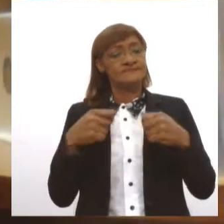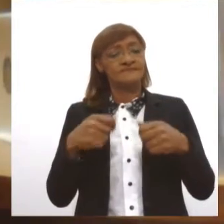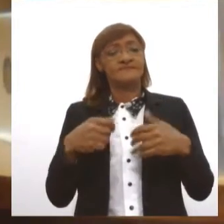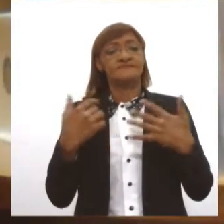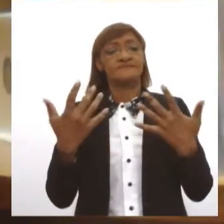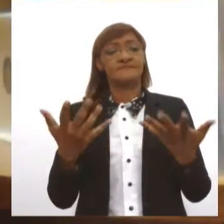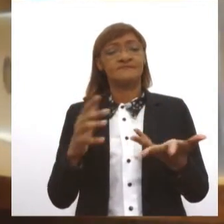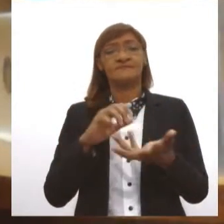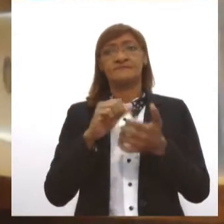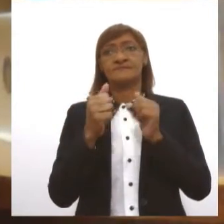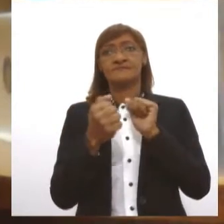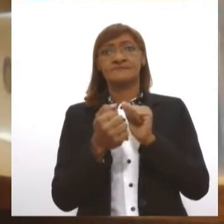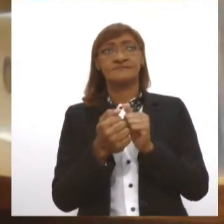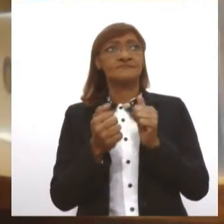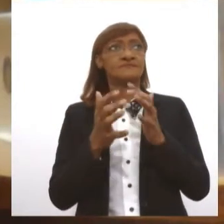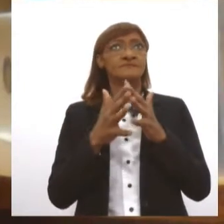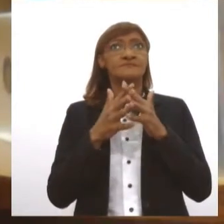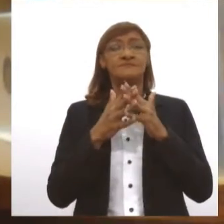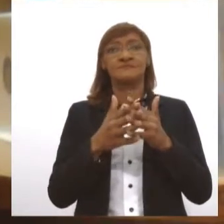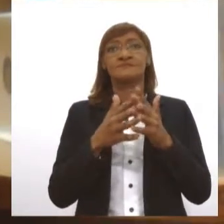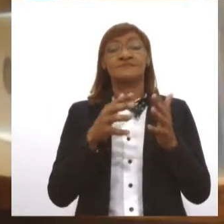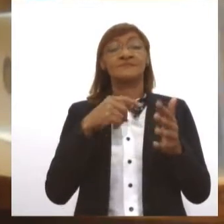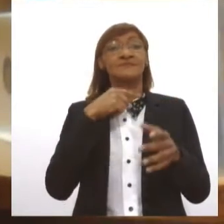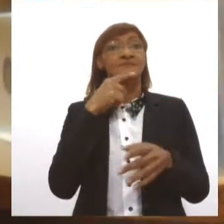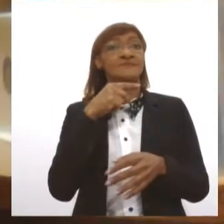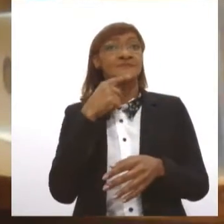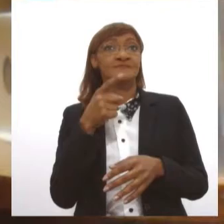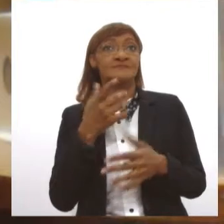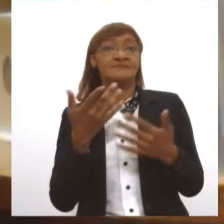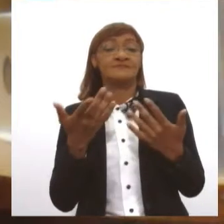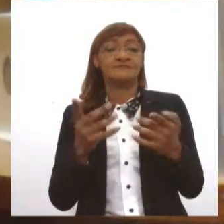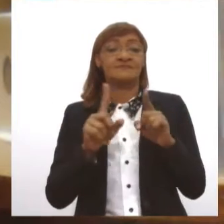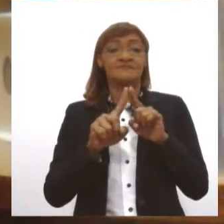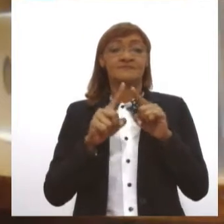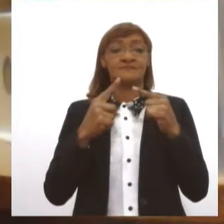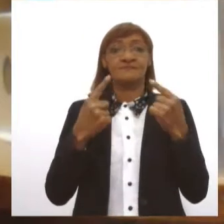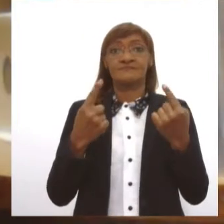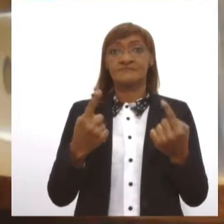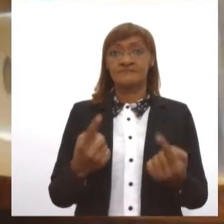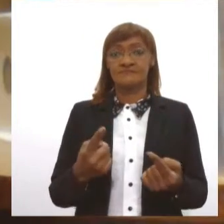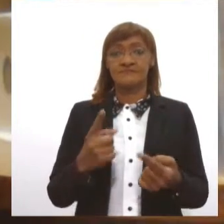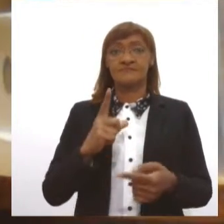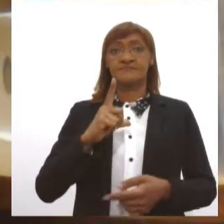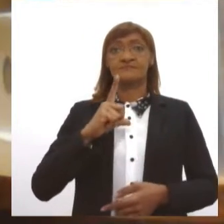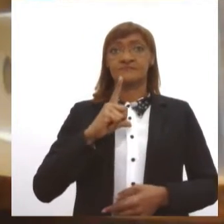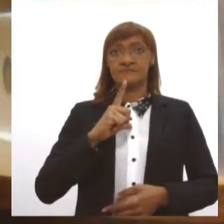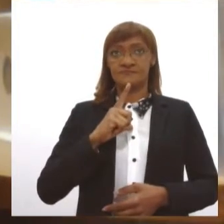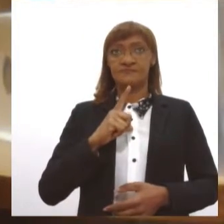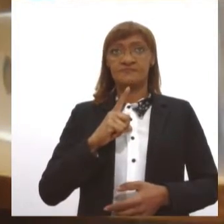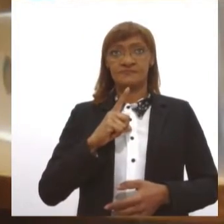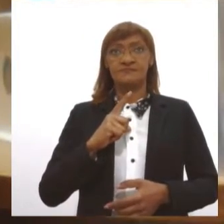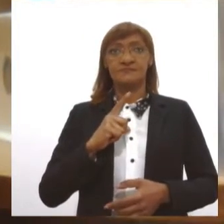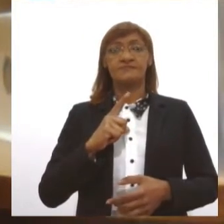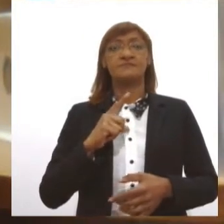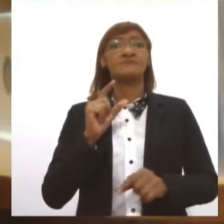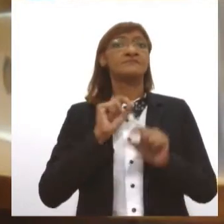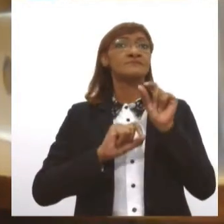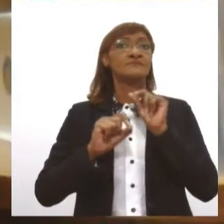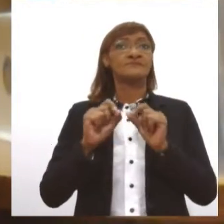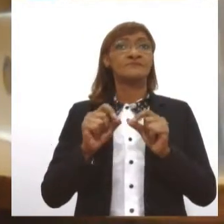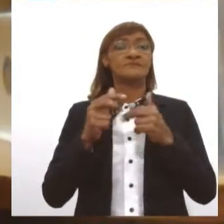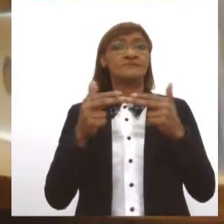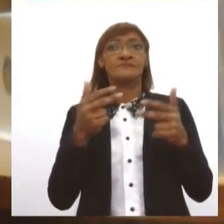essas incertezas, mas enfim, também trouxe coisas boas, que foi a apreciação pela